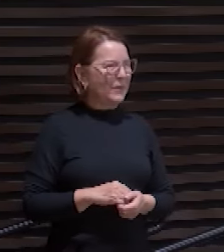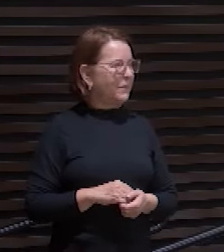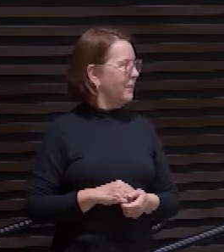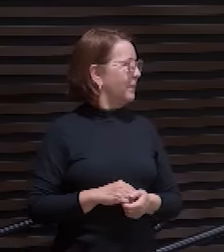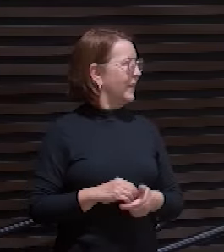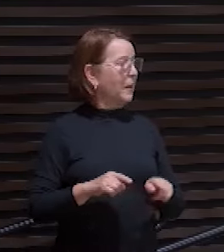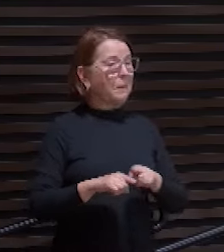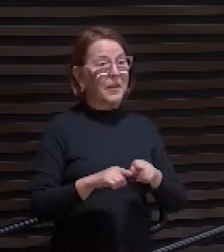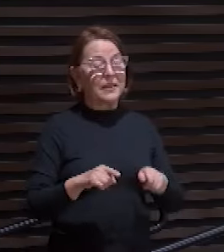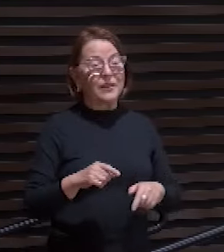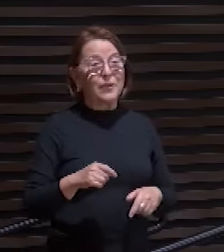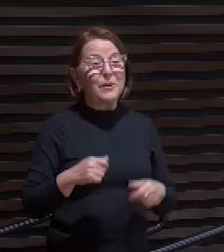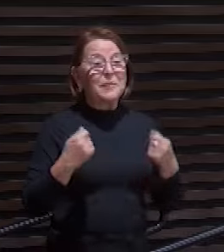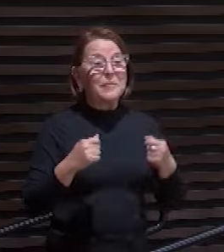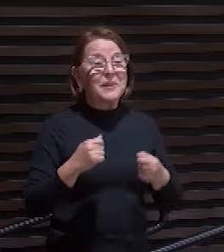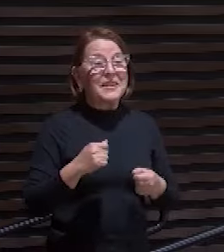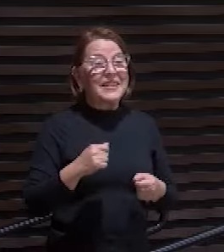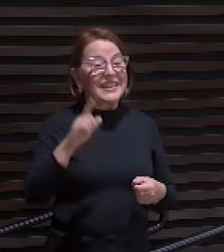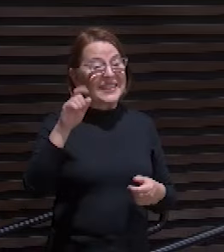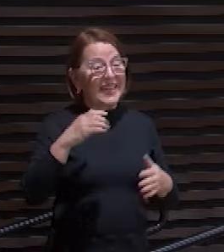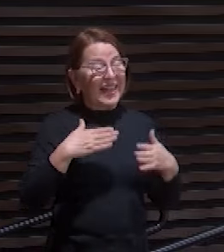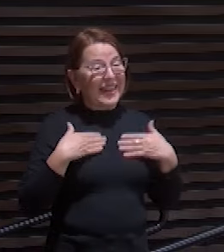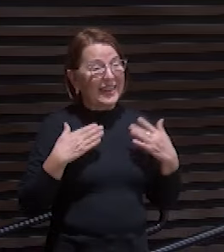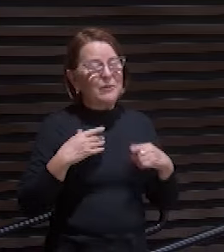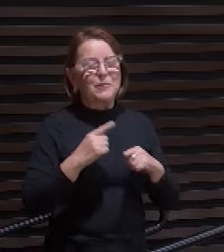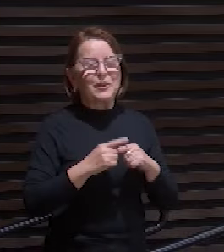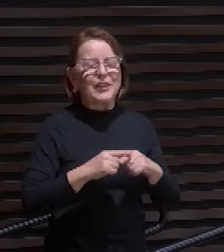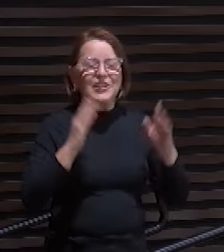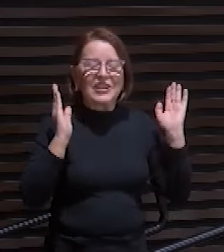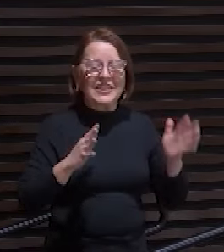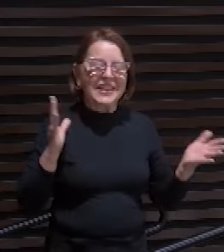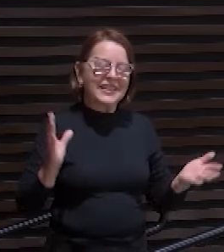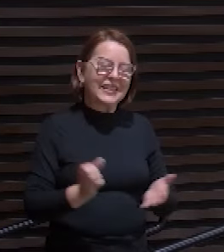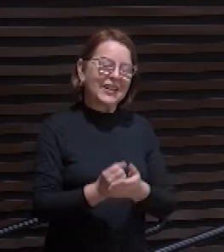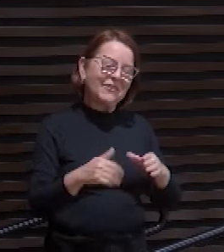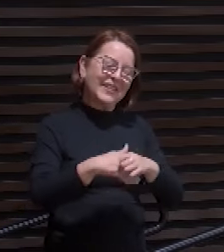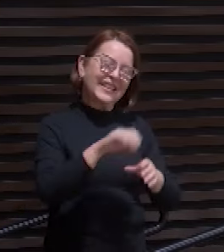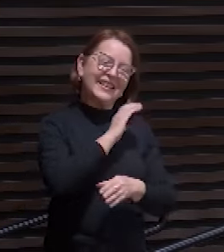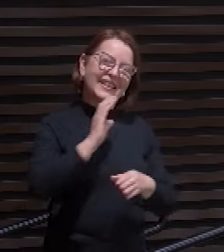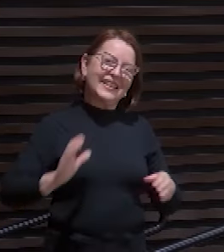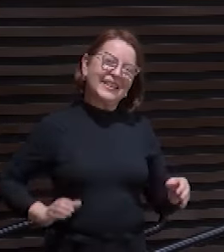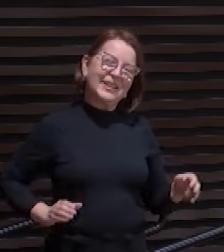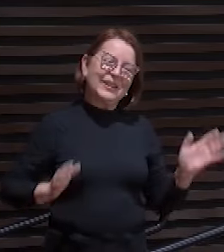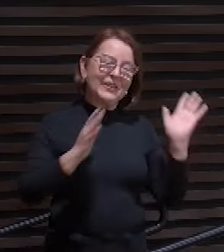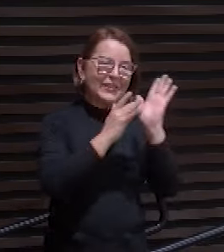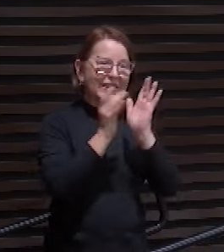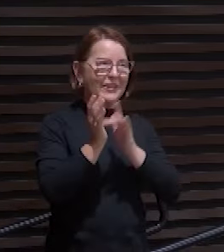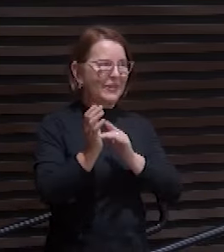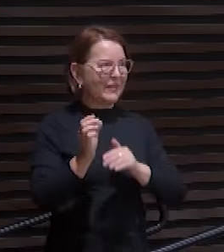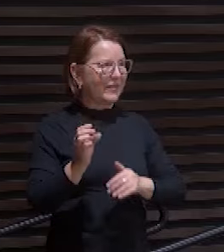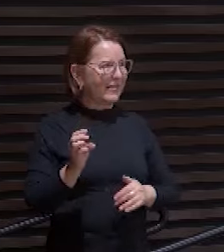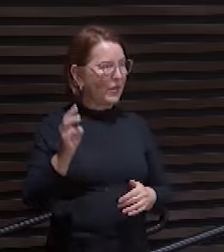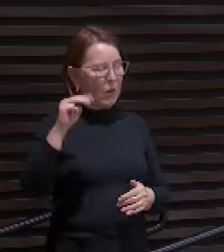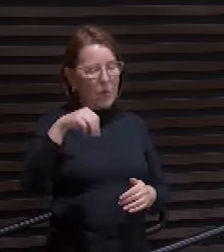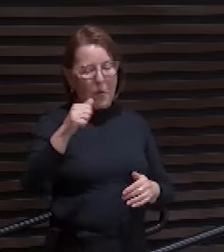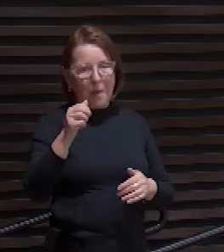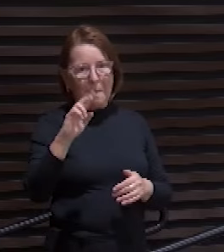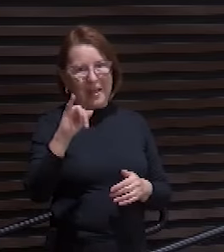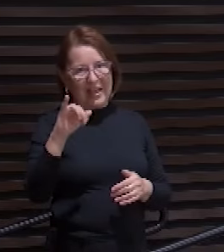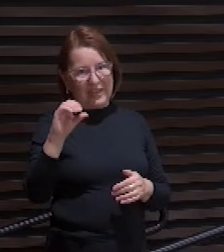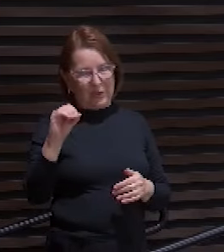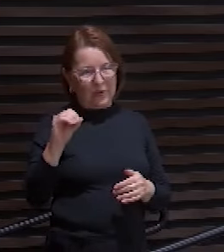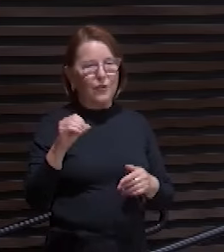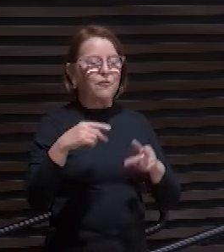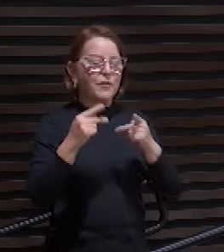Mas eu tenho que ser alegre porque eu fui salvo em Cristo Jesus, meu irmão. O Mário Rocha disse isso aqui de manhã. Aliás, quem não